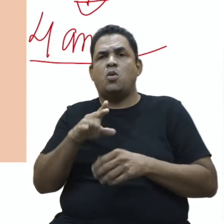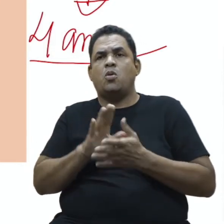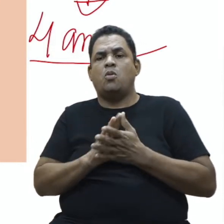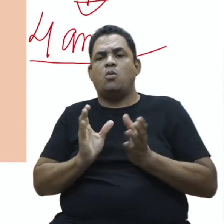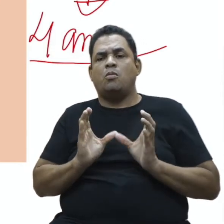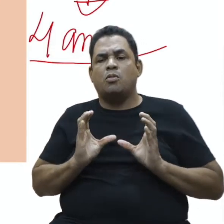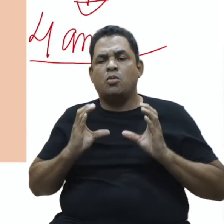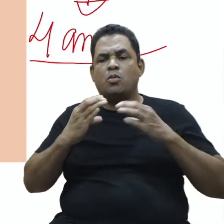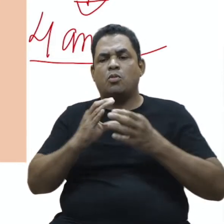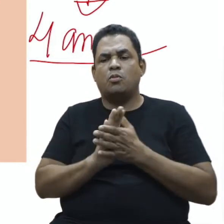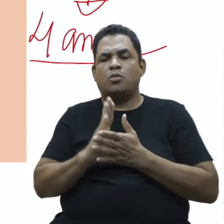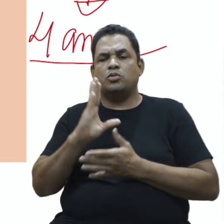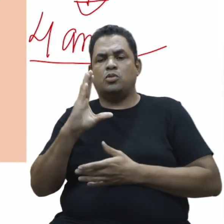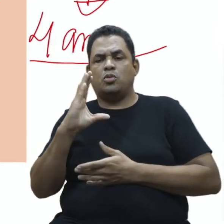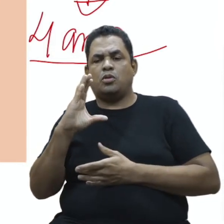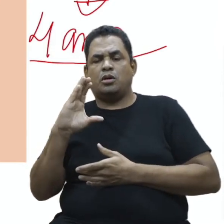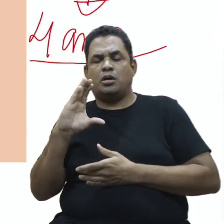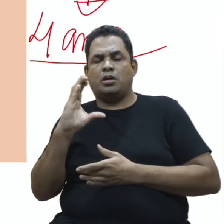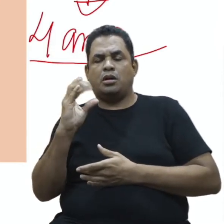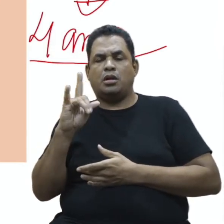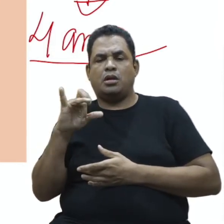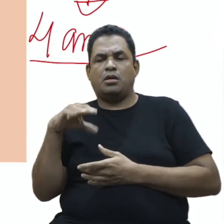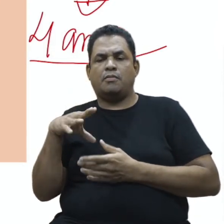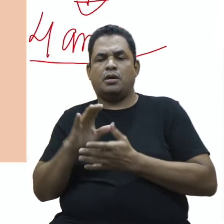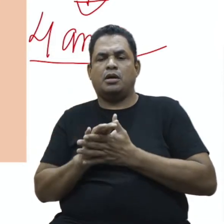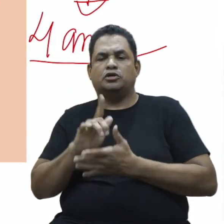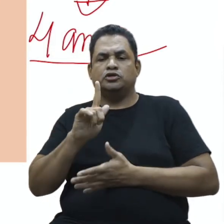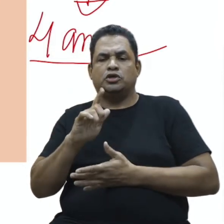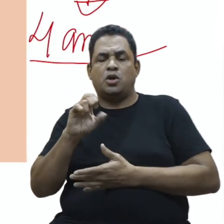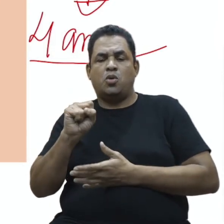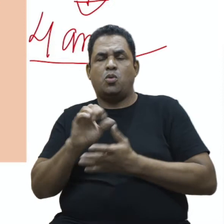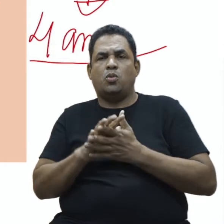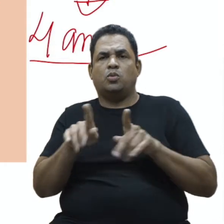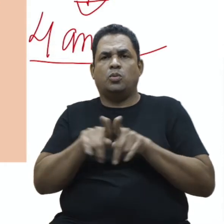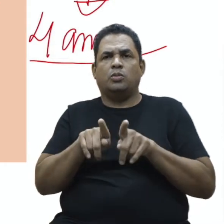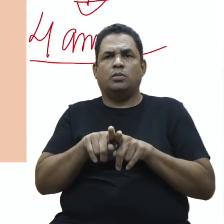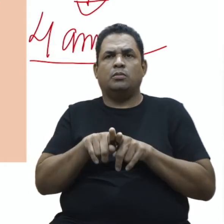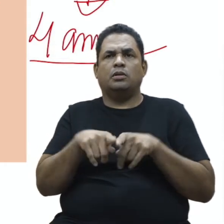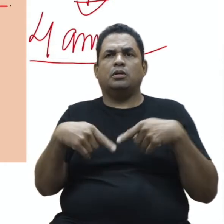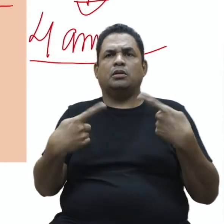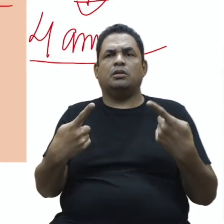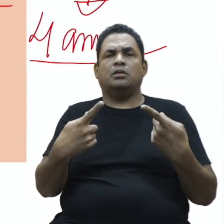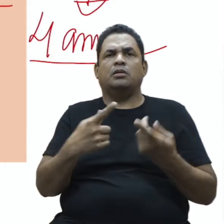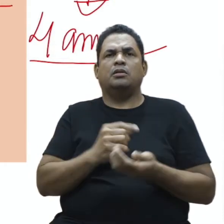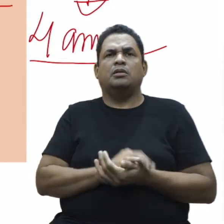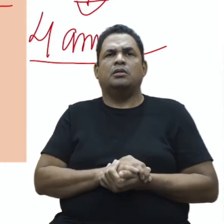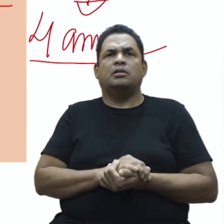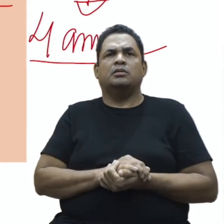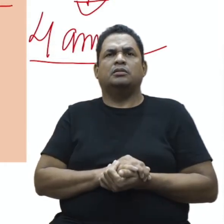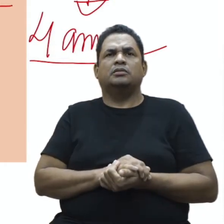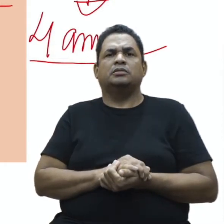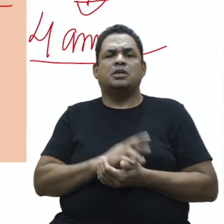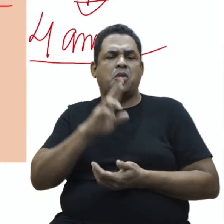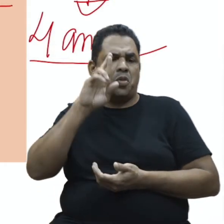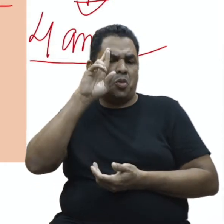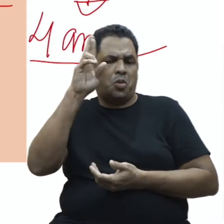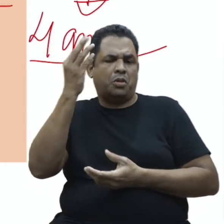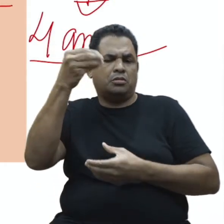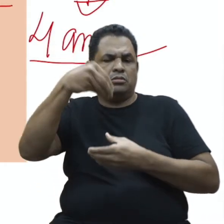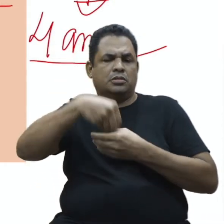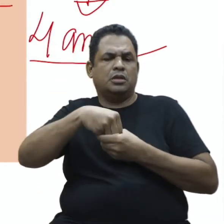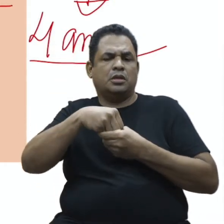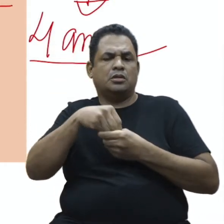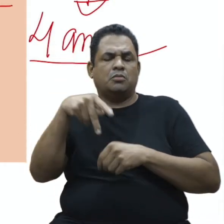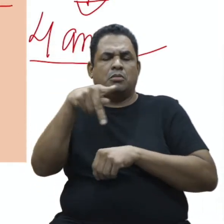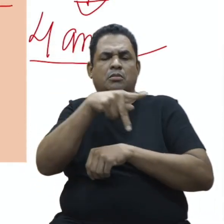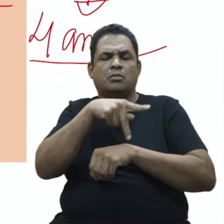clima, no G8, não sei o que, como também ele vai chefiar dentro da nação através